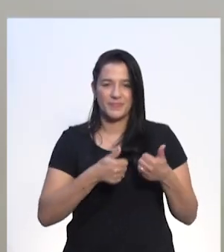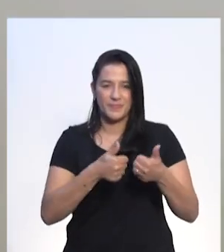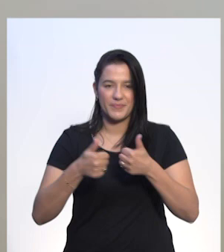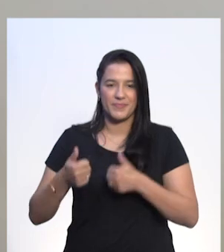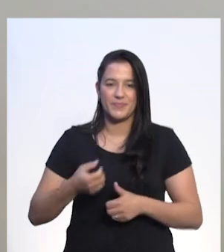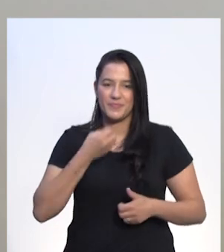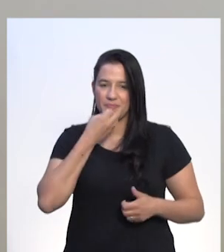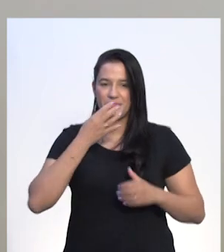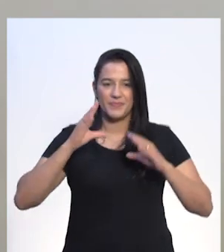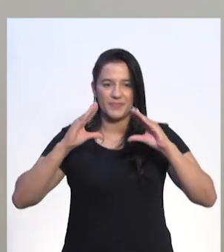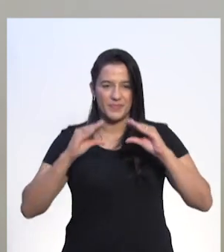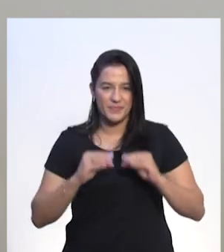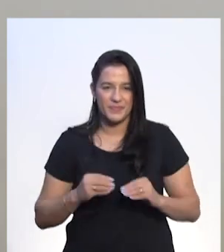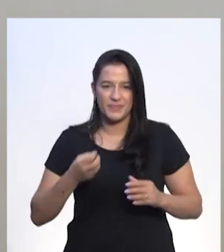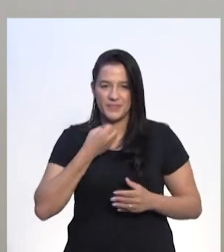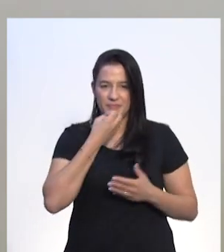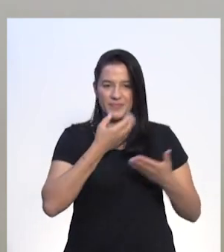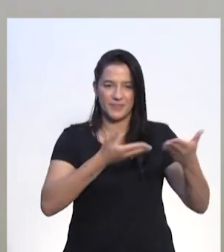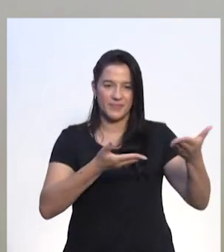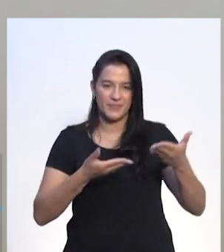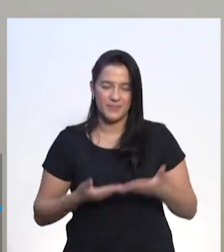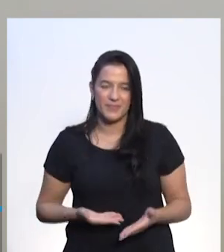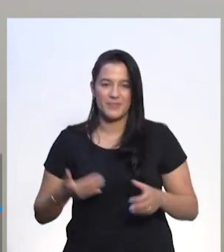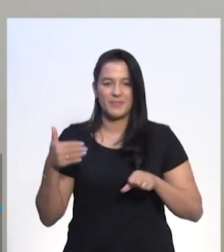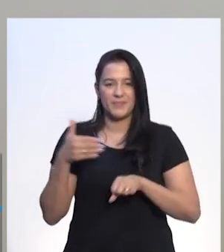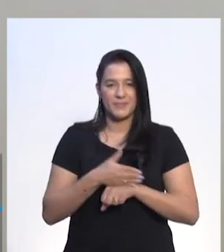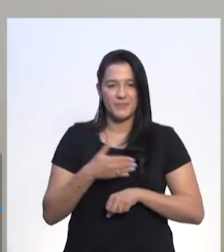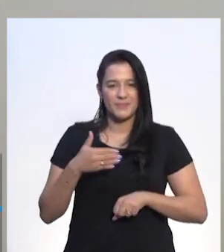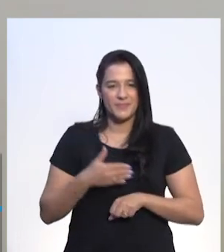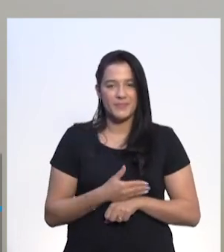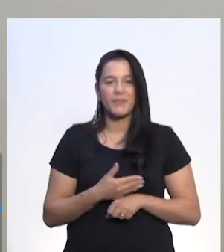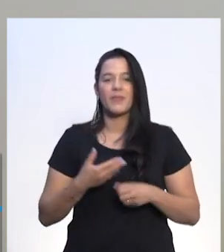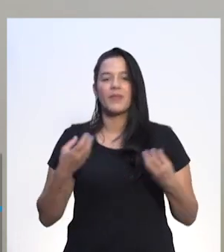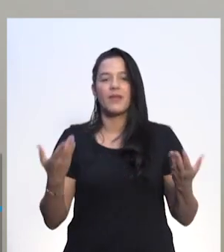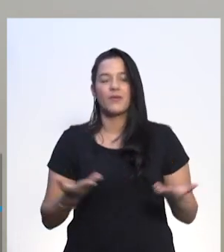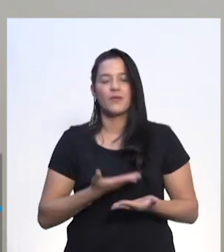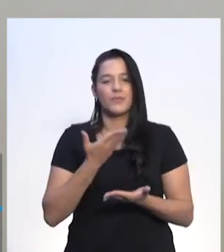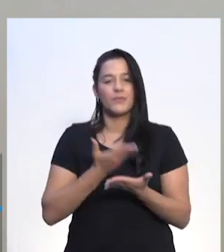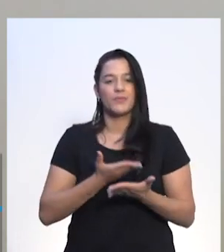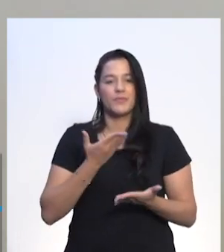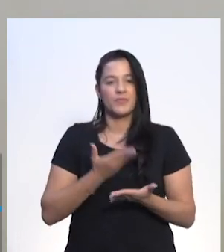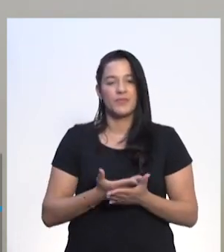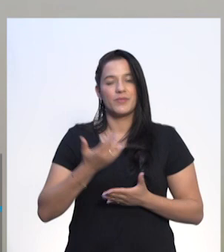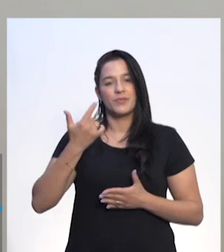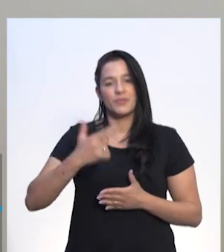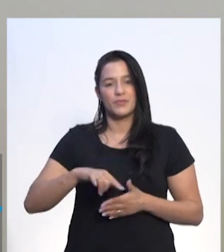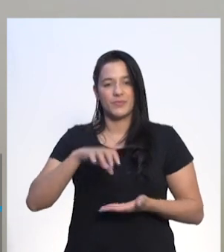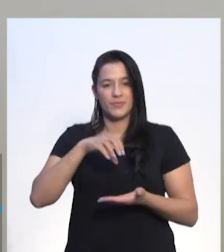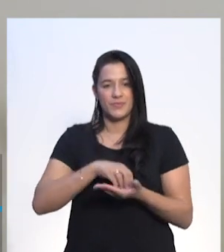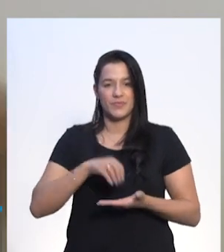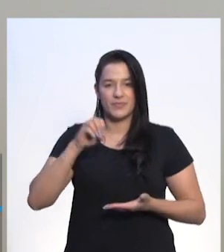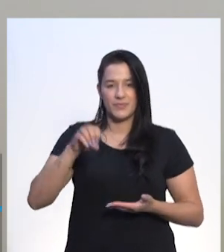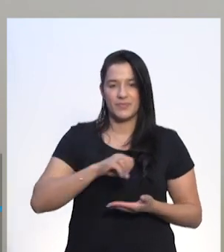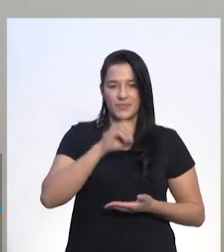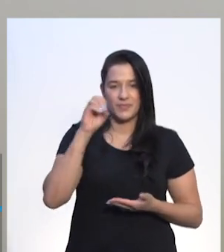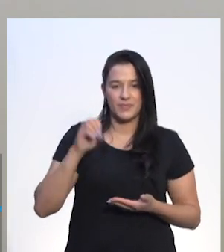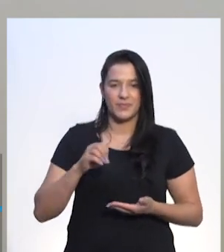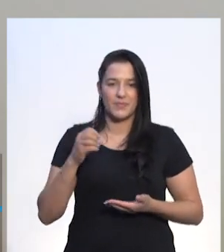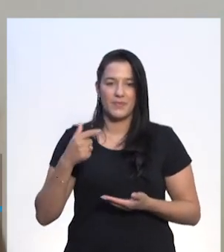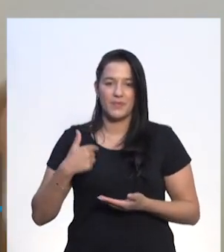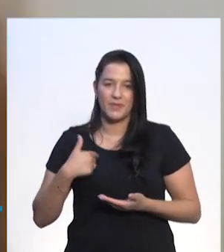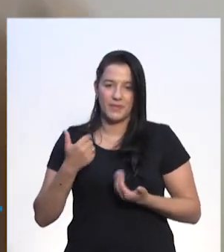boa noite, sejam bem-vindos. Estamos aqui em mais uma aula do Centro de Mídias. Eu, como